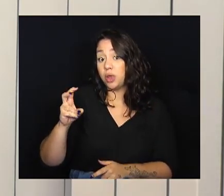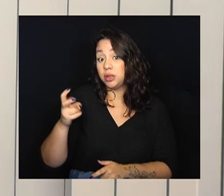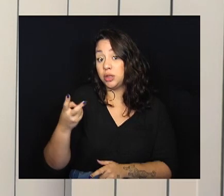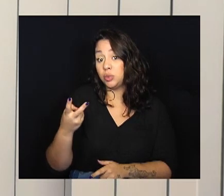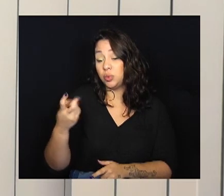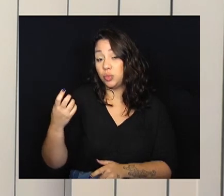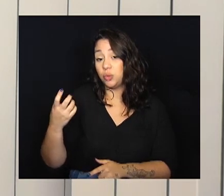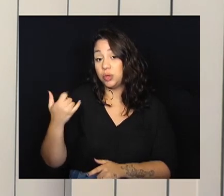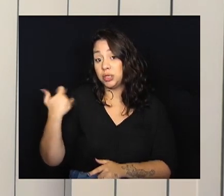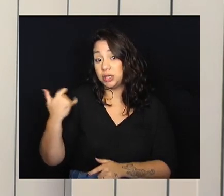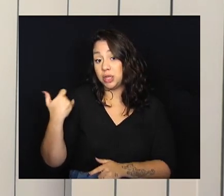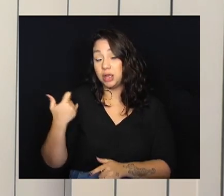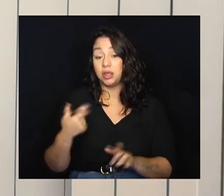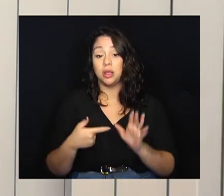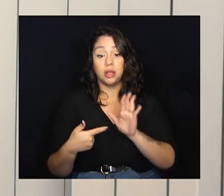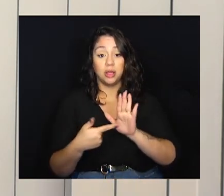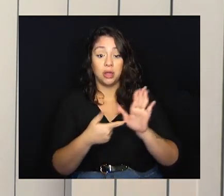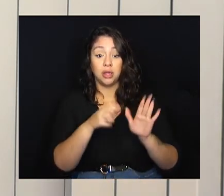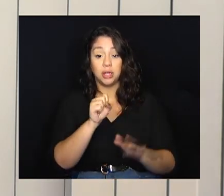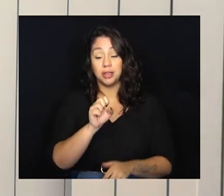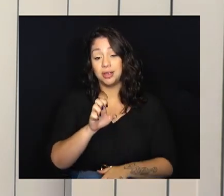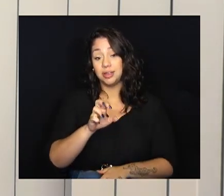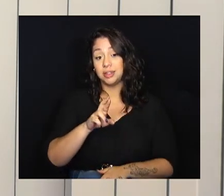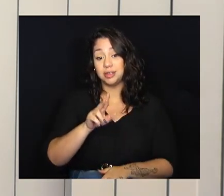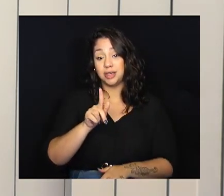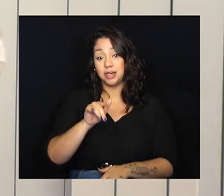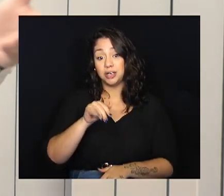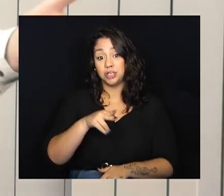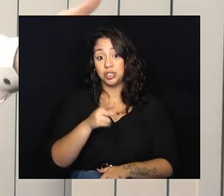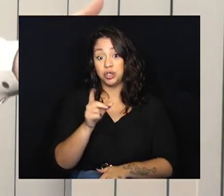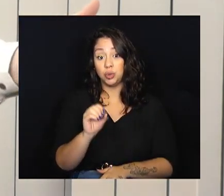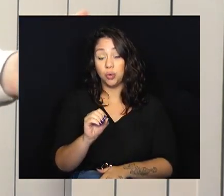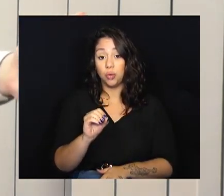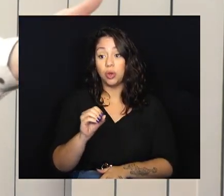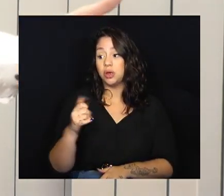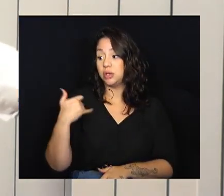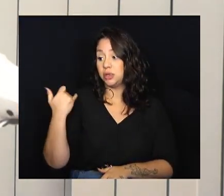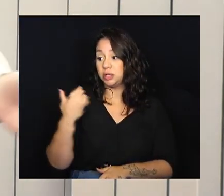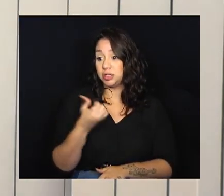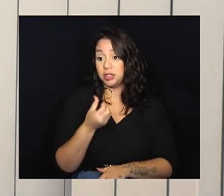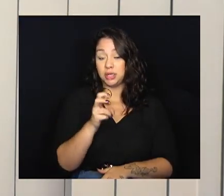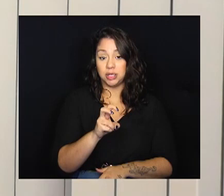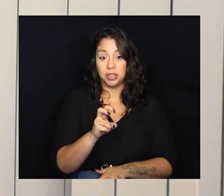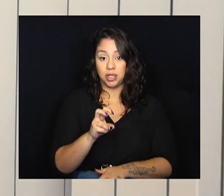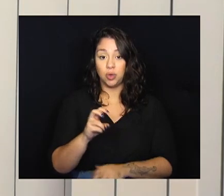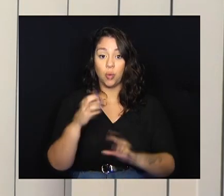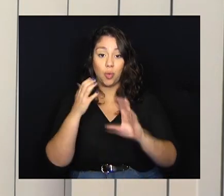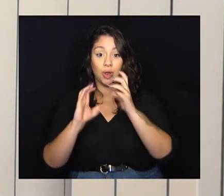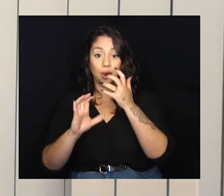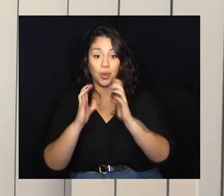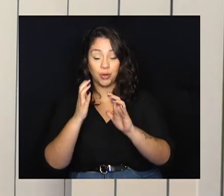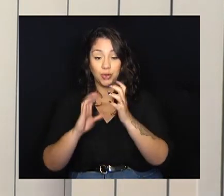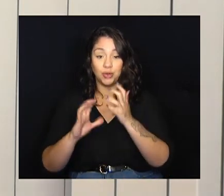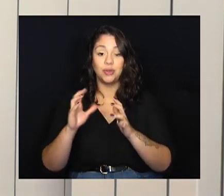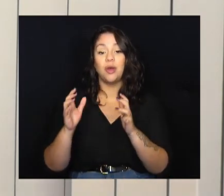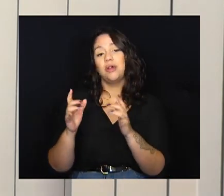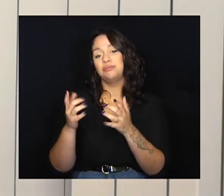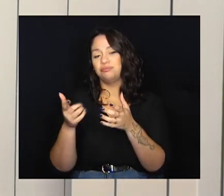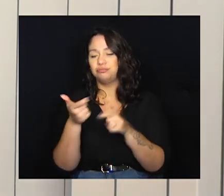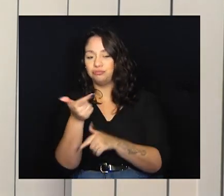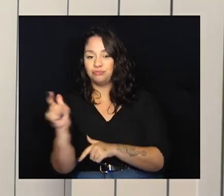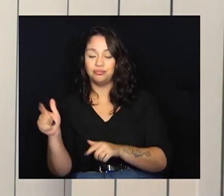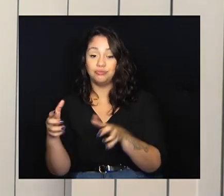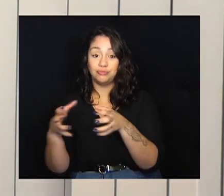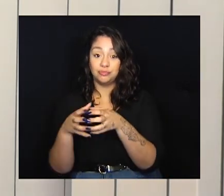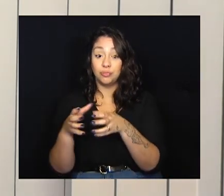apresentador o Serginho Groisman aos 65 Mick Jagger cantor da banda Rolling Stones teve o último